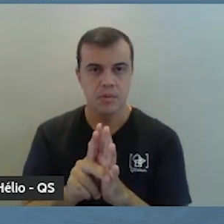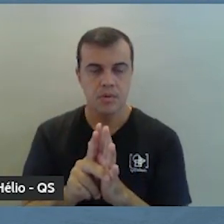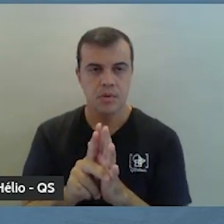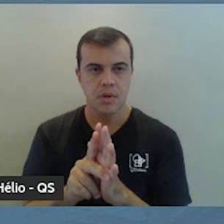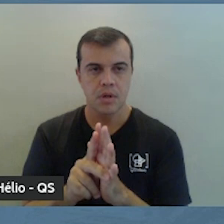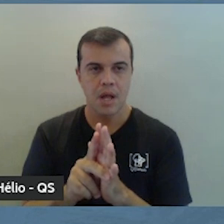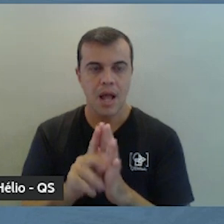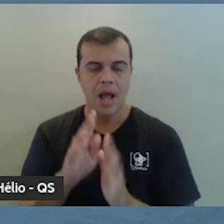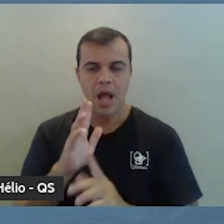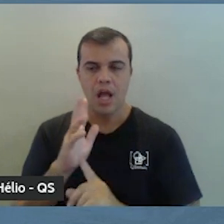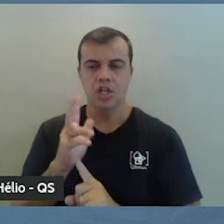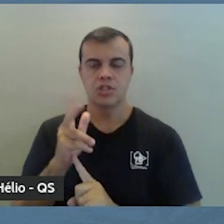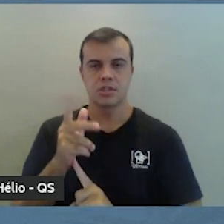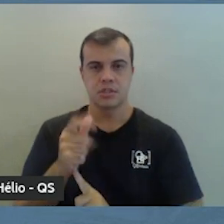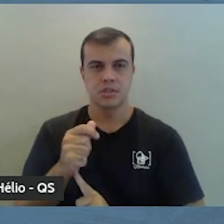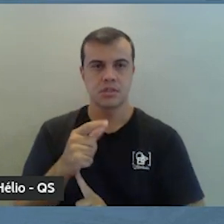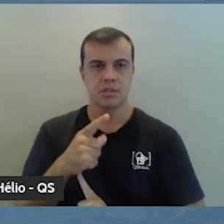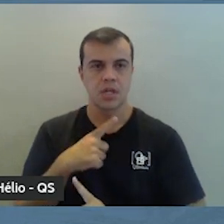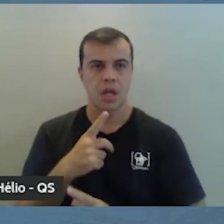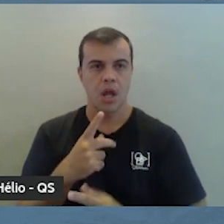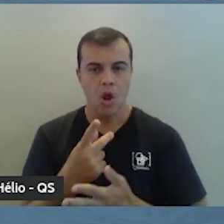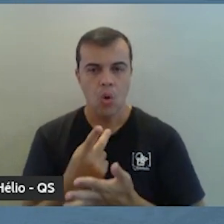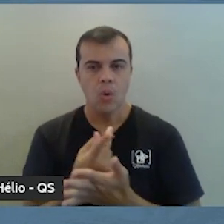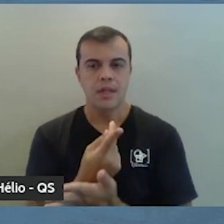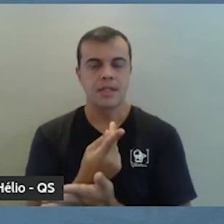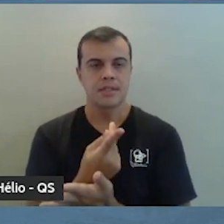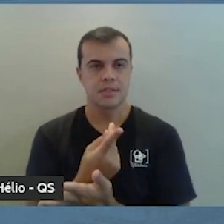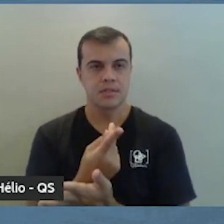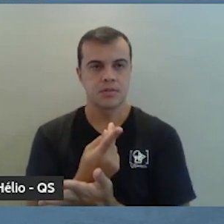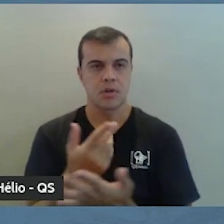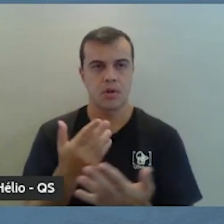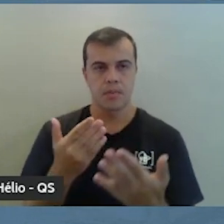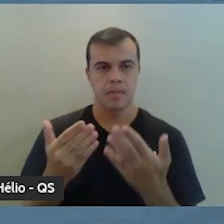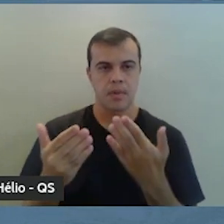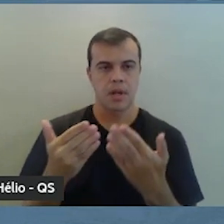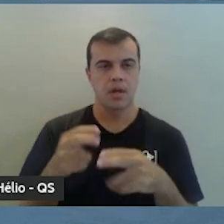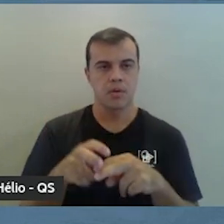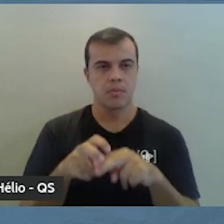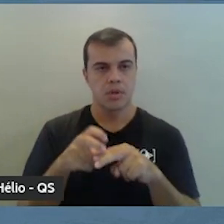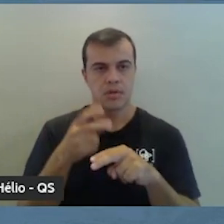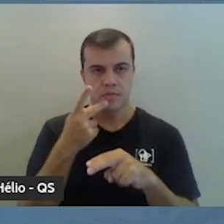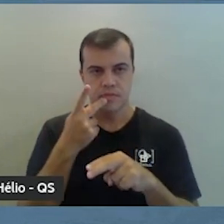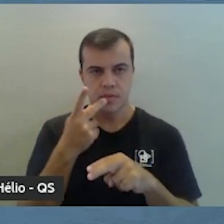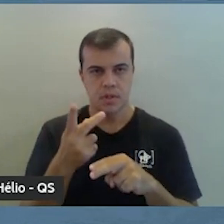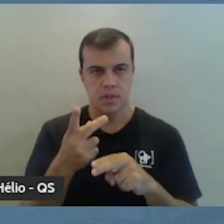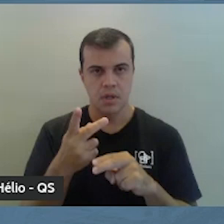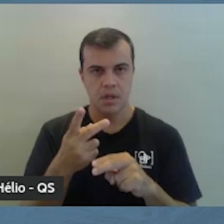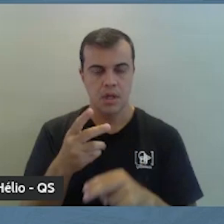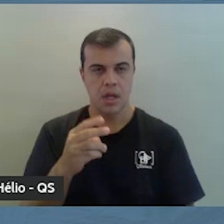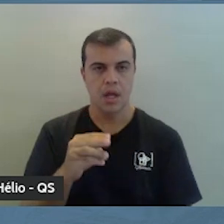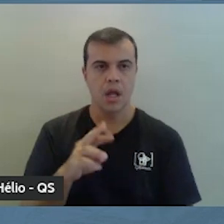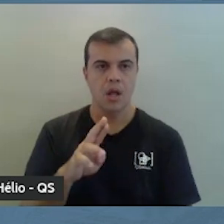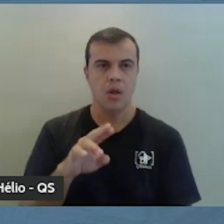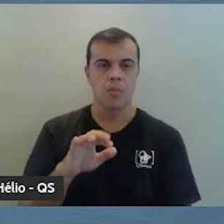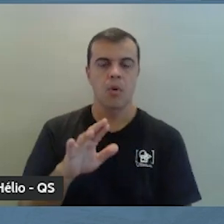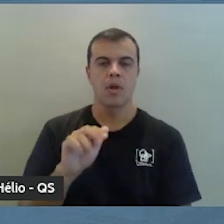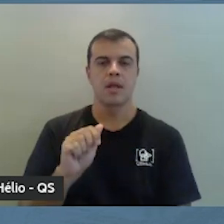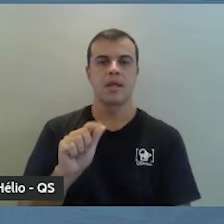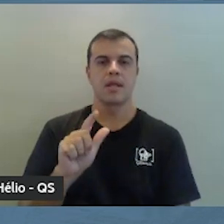de artistas que estão acontecendo em paralelo. Por isso eu trouxe o movimento armorial.